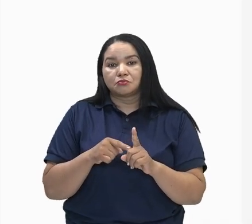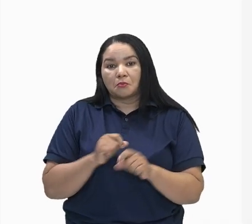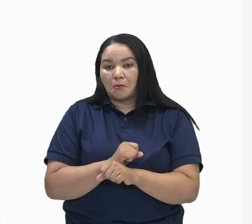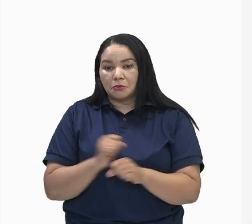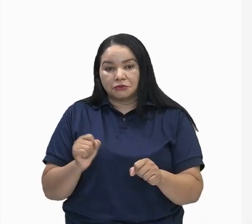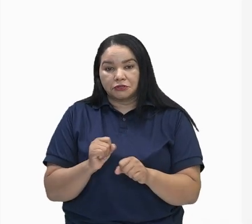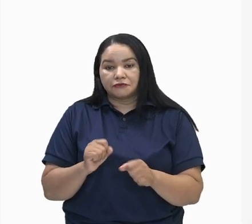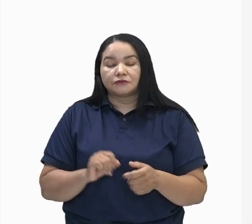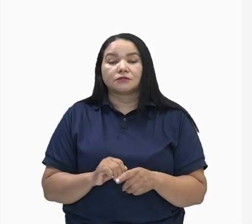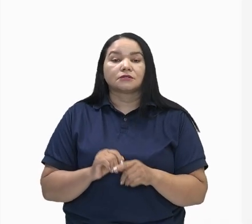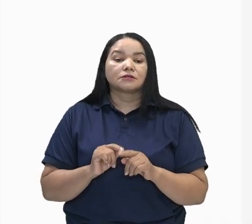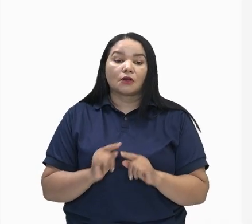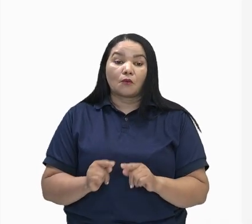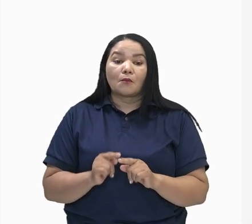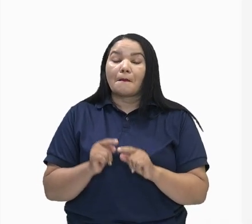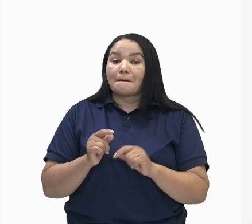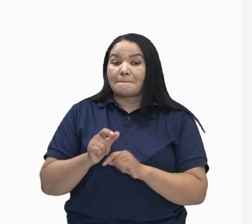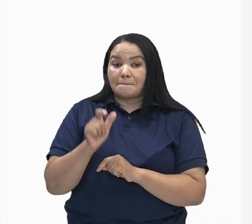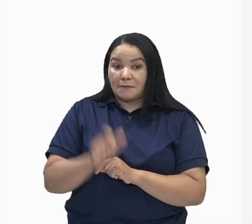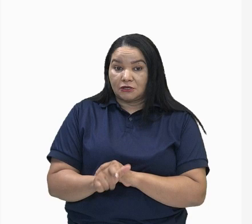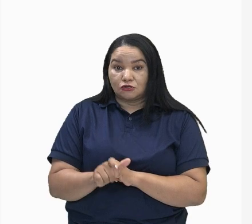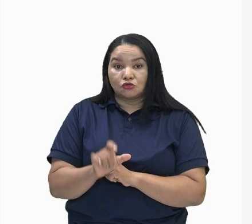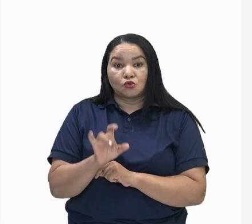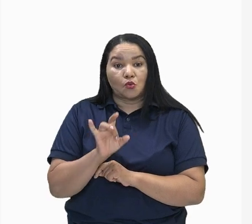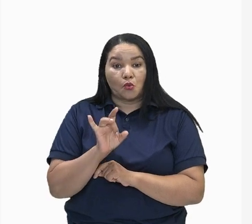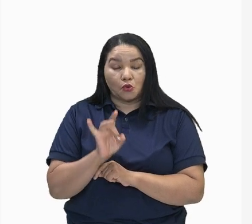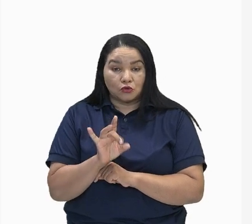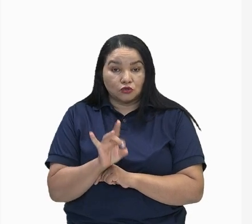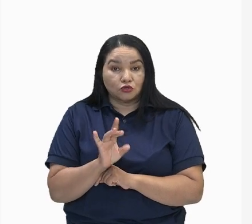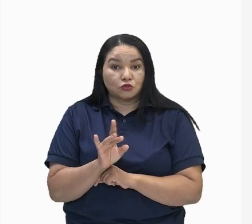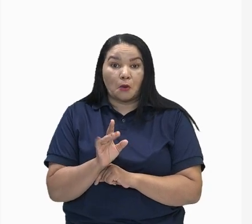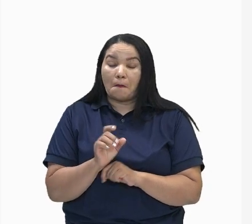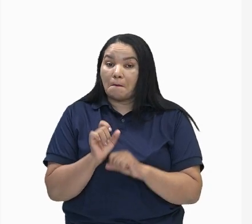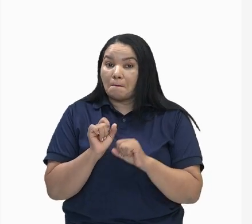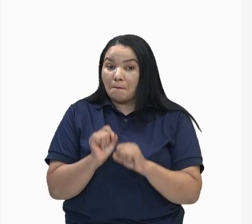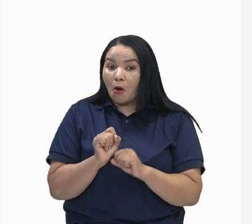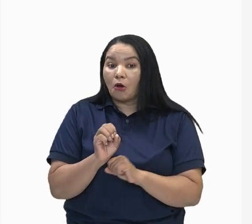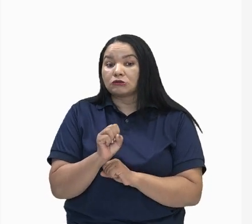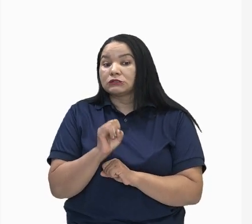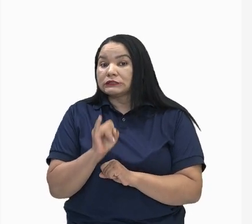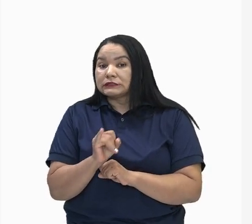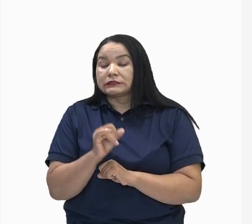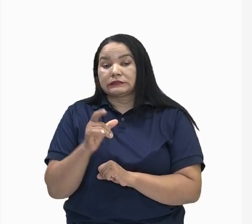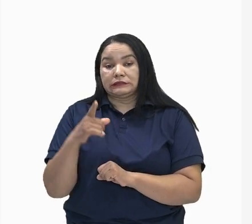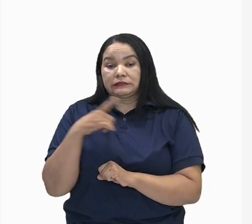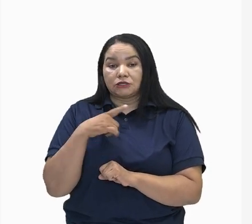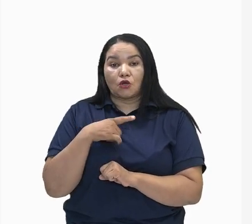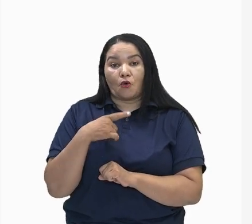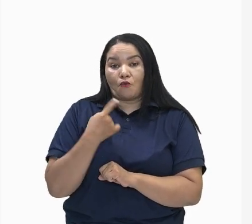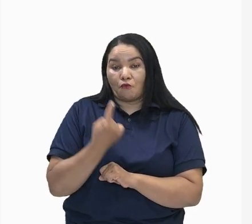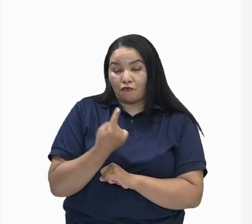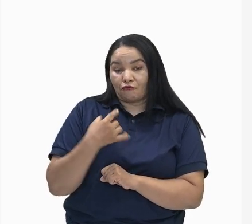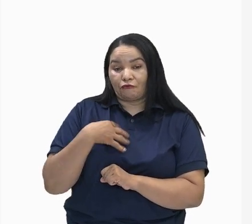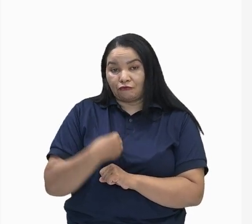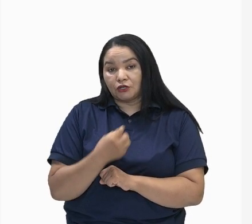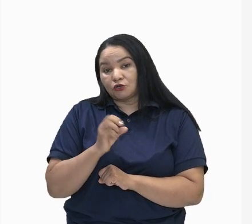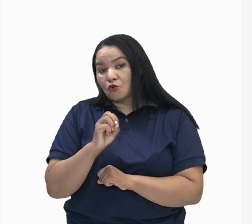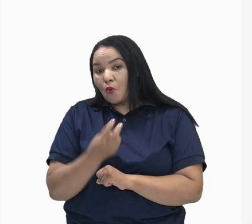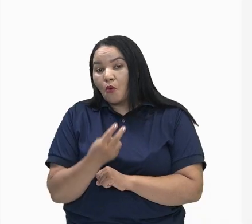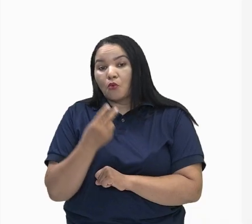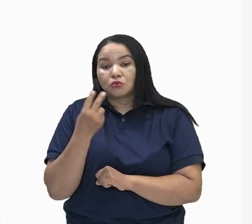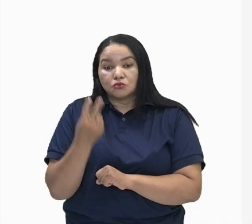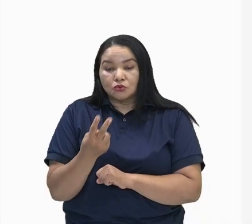Portanto, geralmente são indicados apenas a pessoas com pelo menos um filho, 2 filhos, né? E